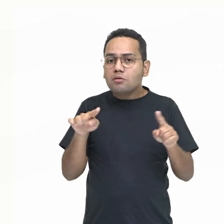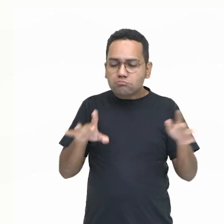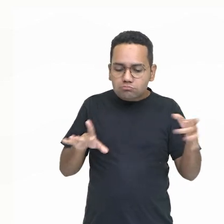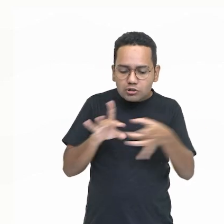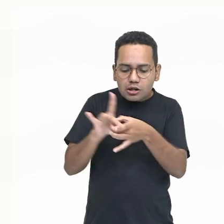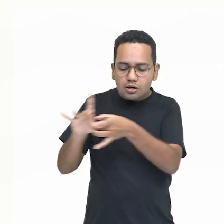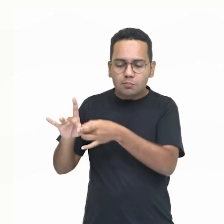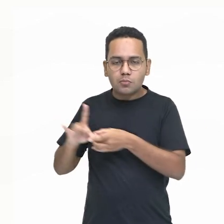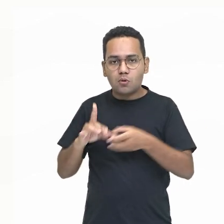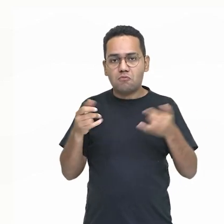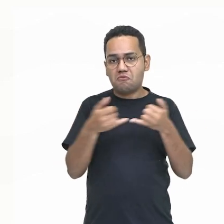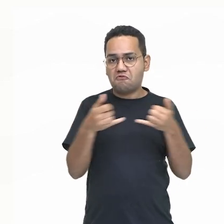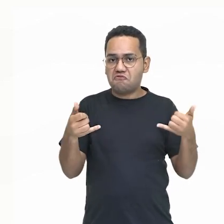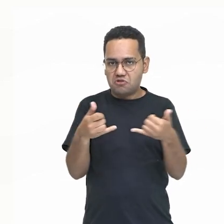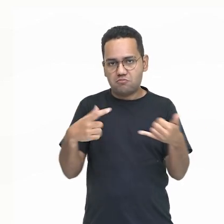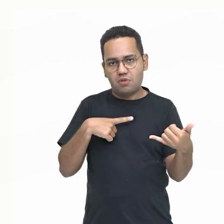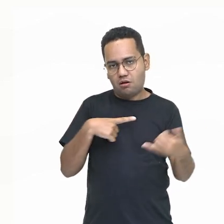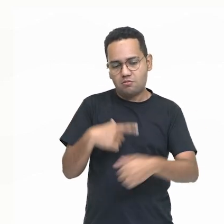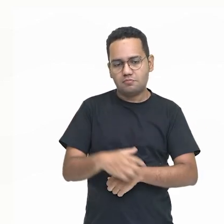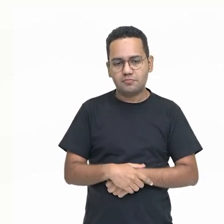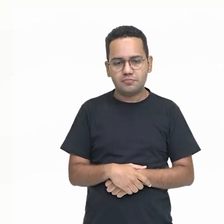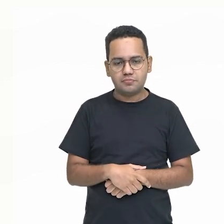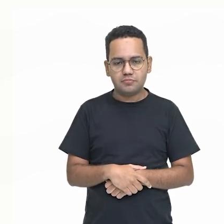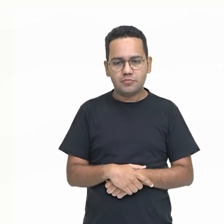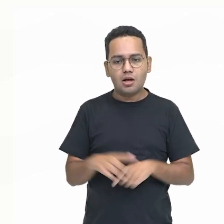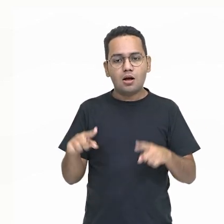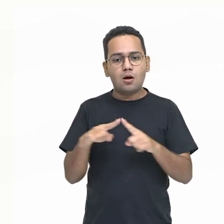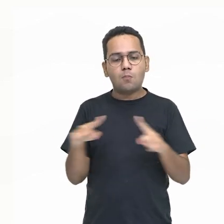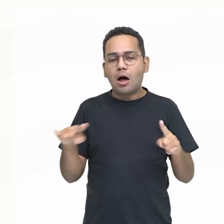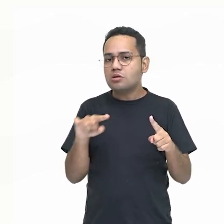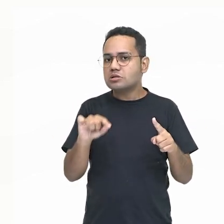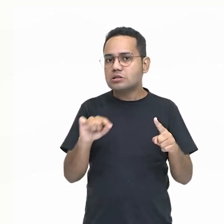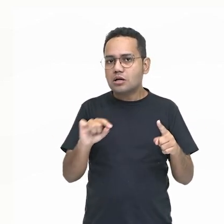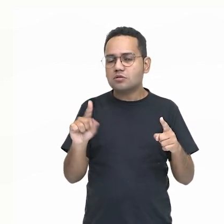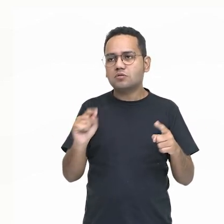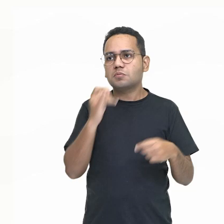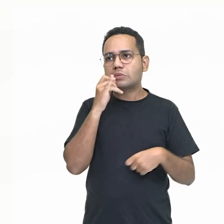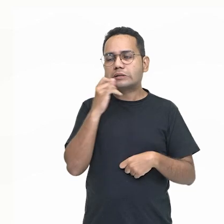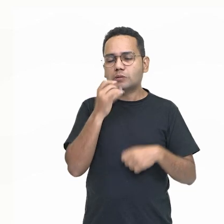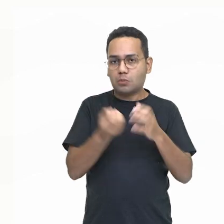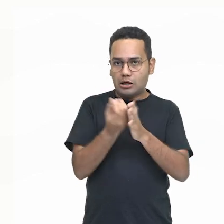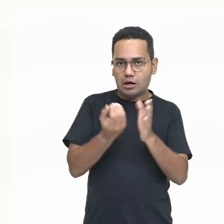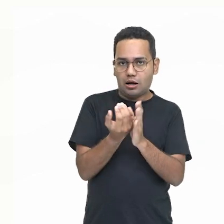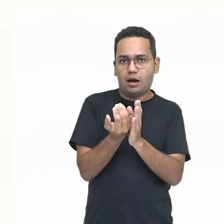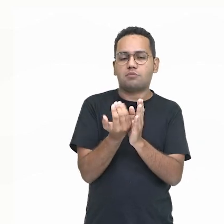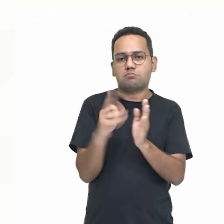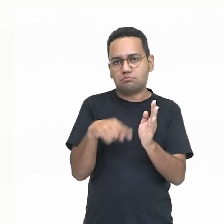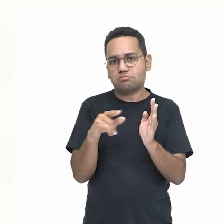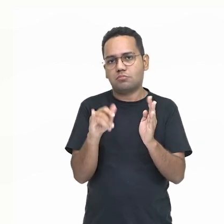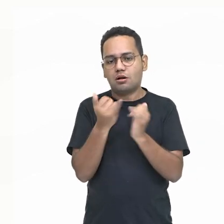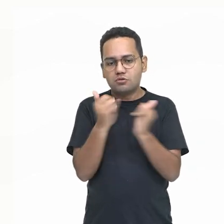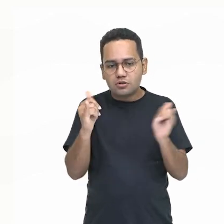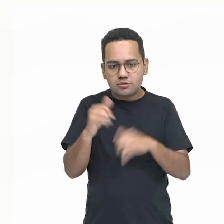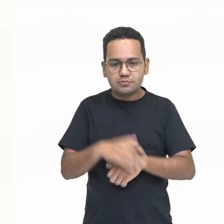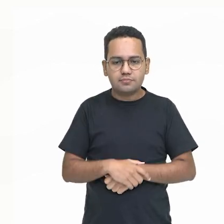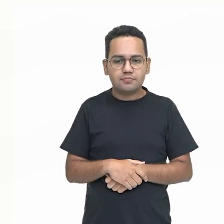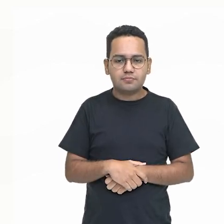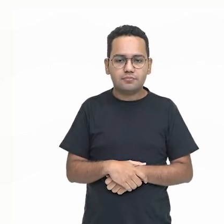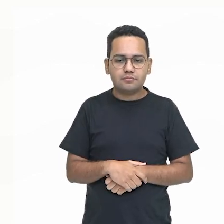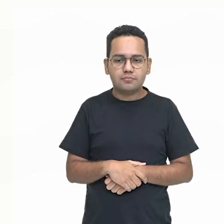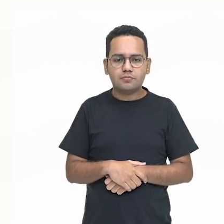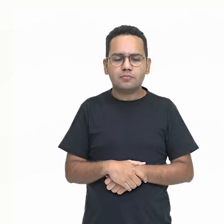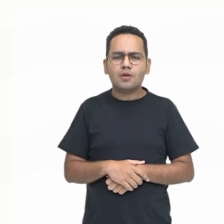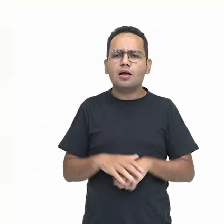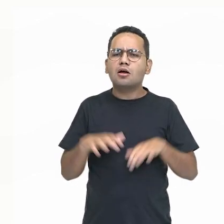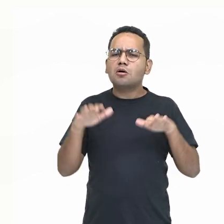condutores e ligados em uma fonte de tensão elétrica qualquer, ou seja, é a sequência de